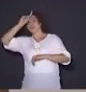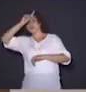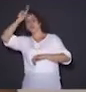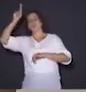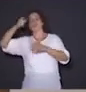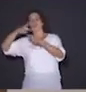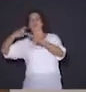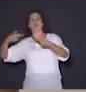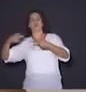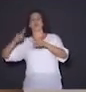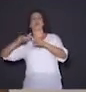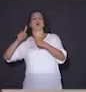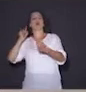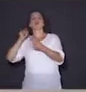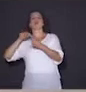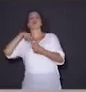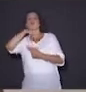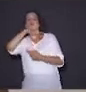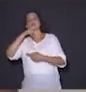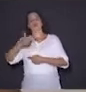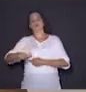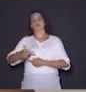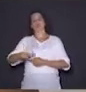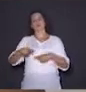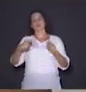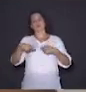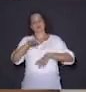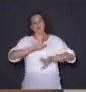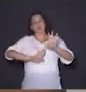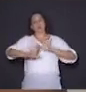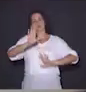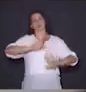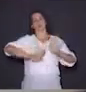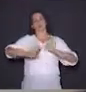muito sutil e precisa ser tratado com cuidado